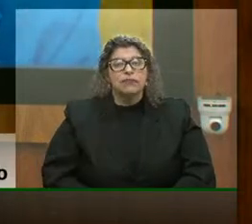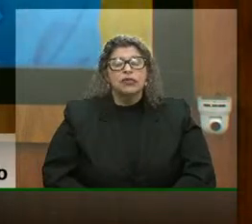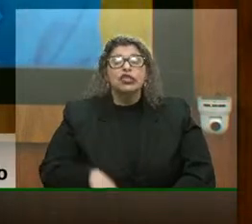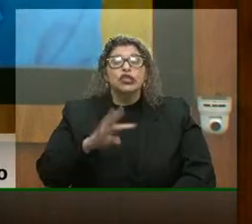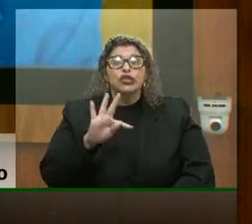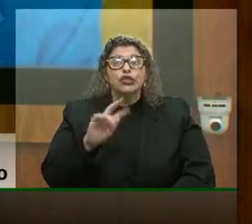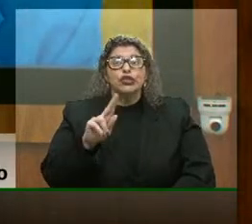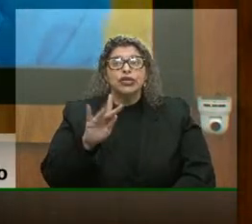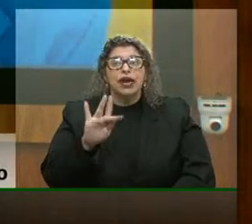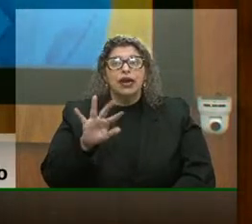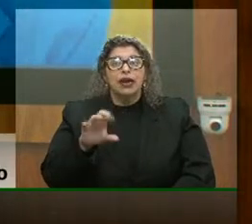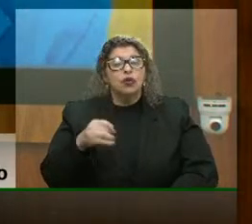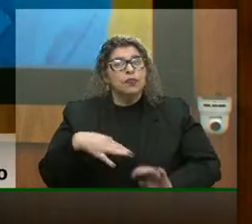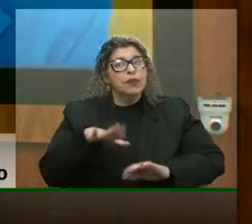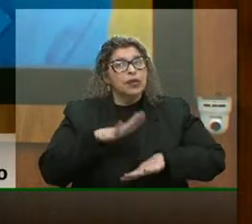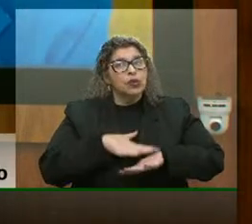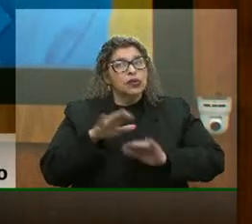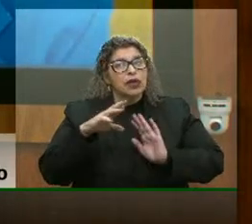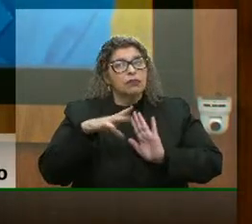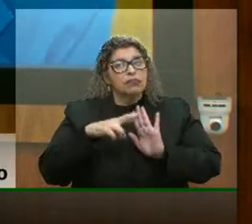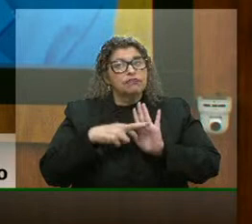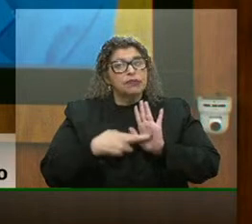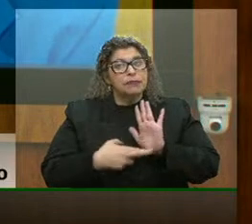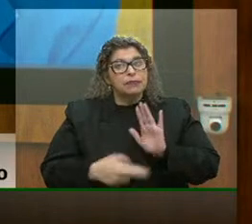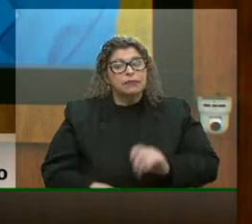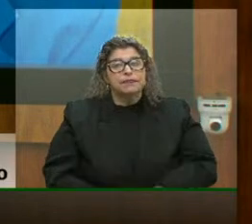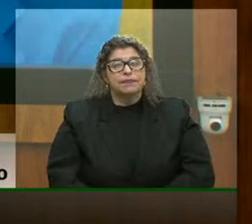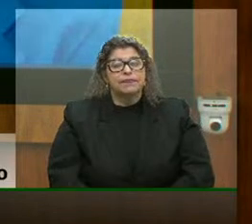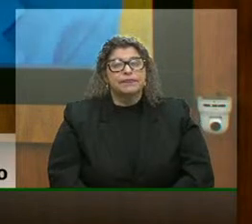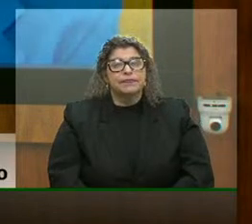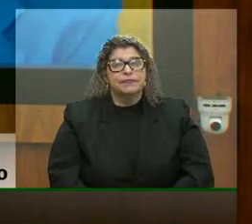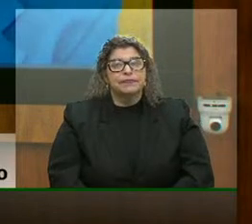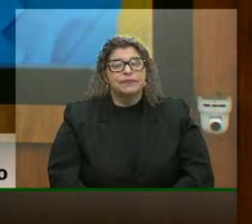Tiago Simão, pelo tempo regimental, com a palavra.